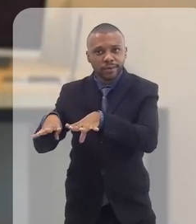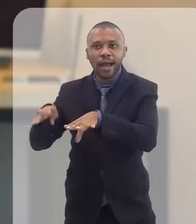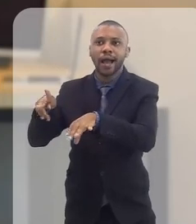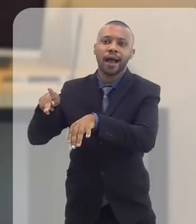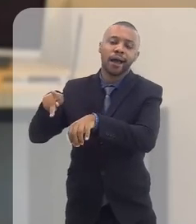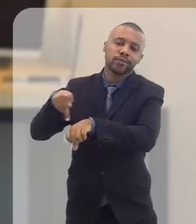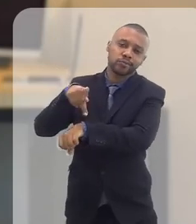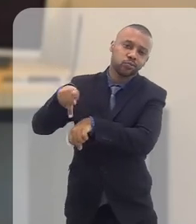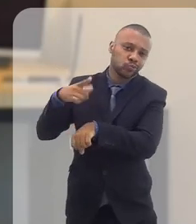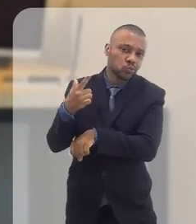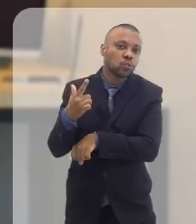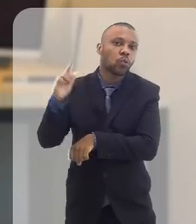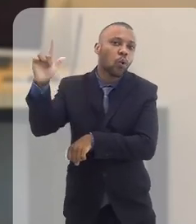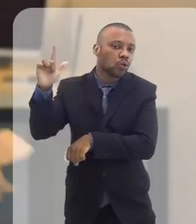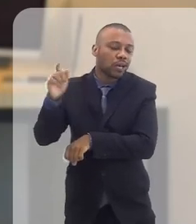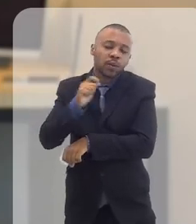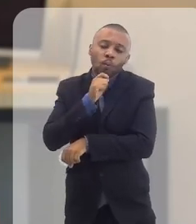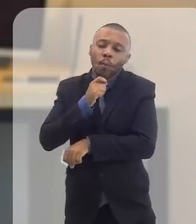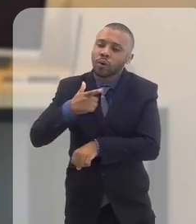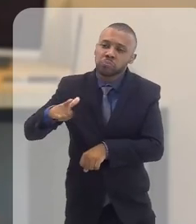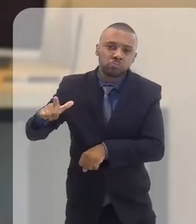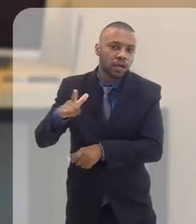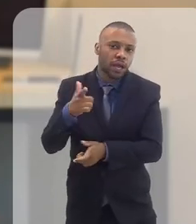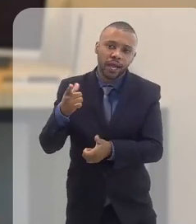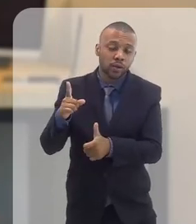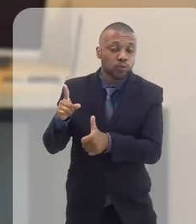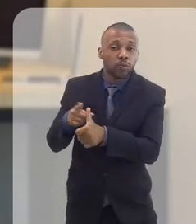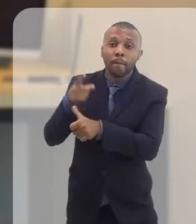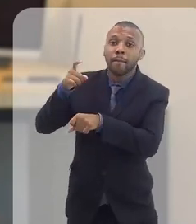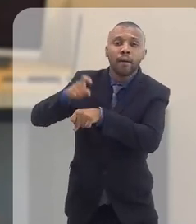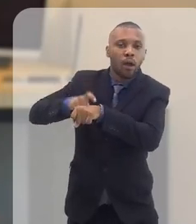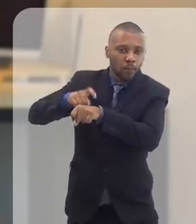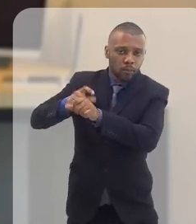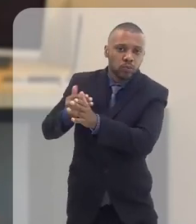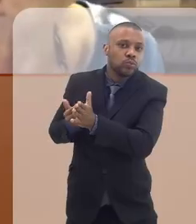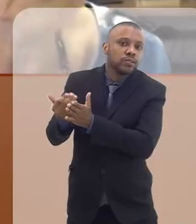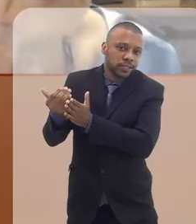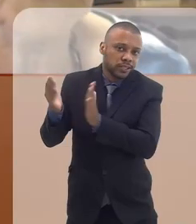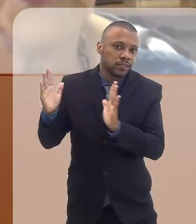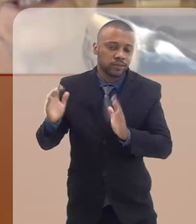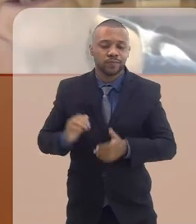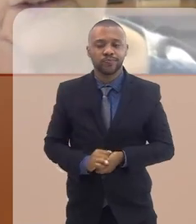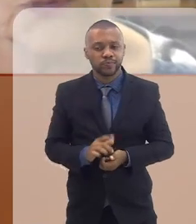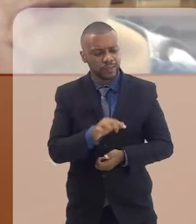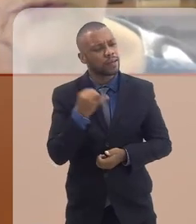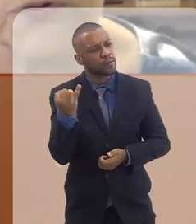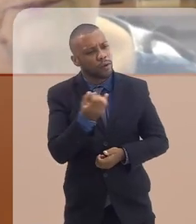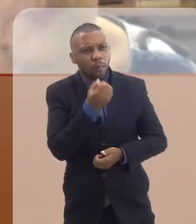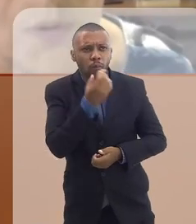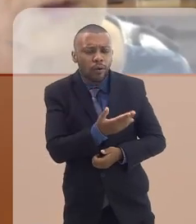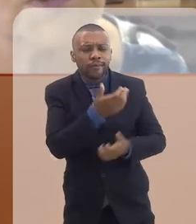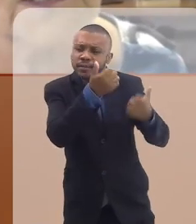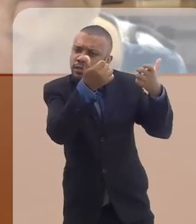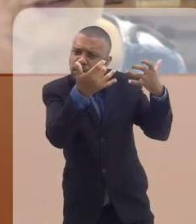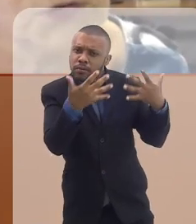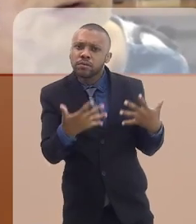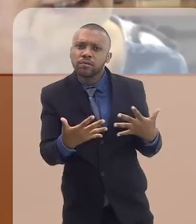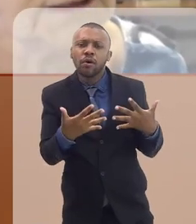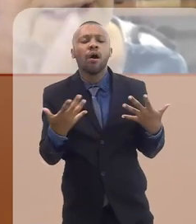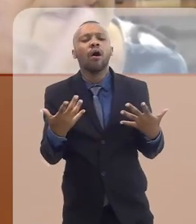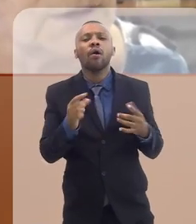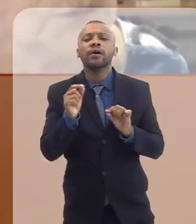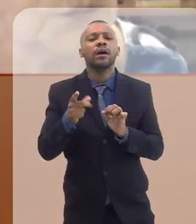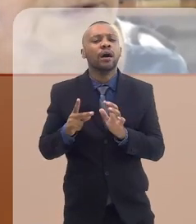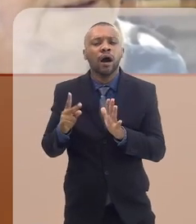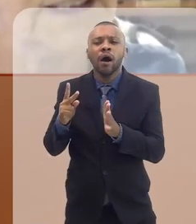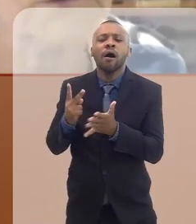exterior ele não vai ter, né, num primeiro momento. Isso é importante, um ponto bom que você